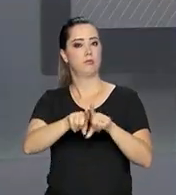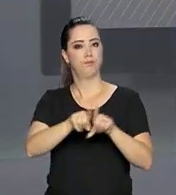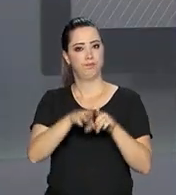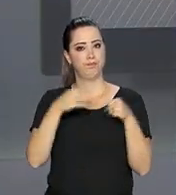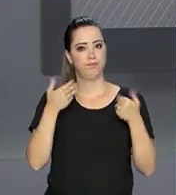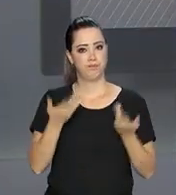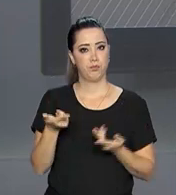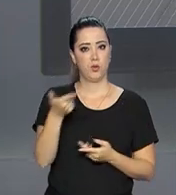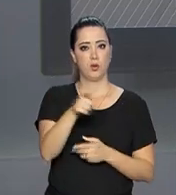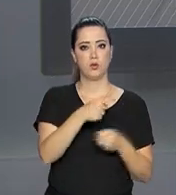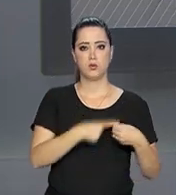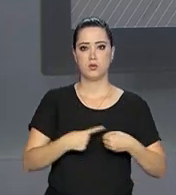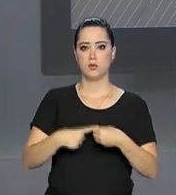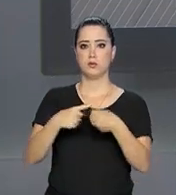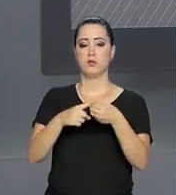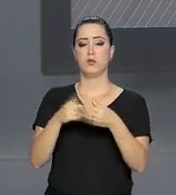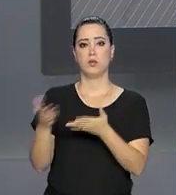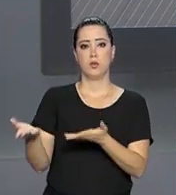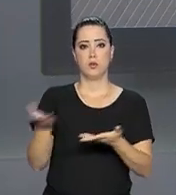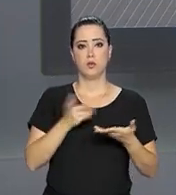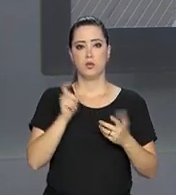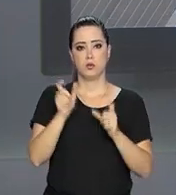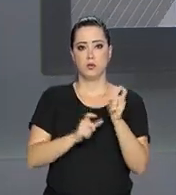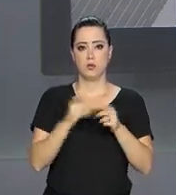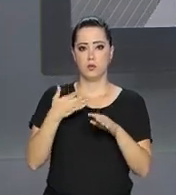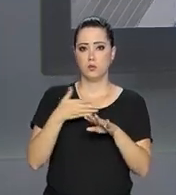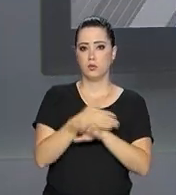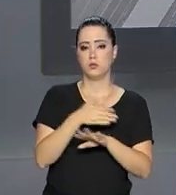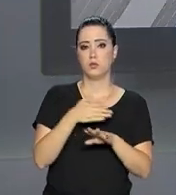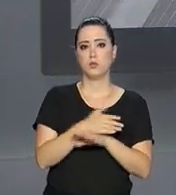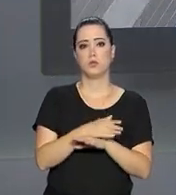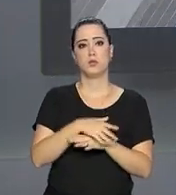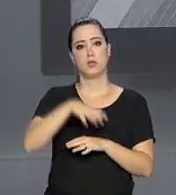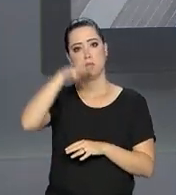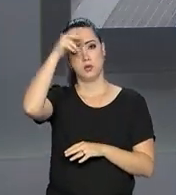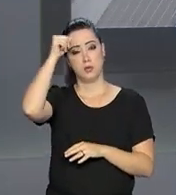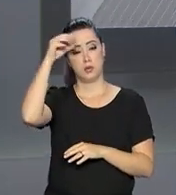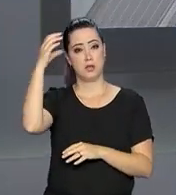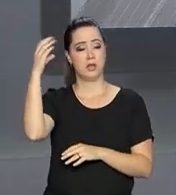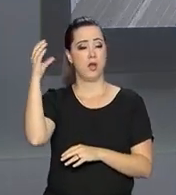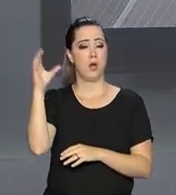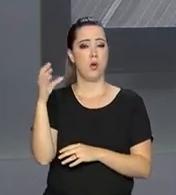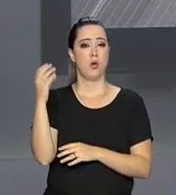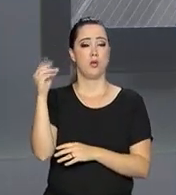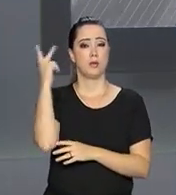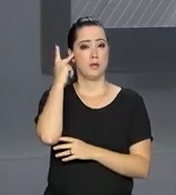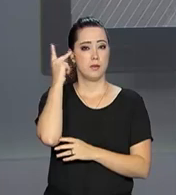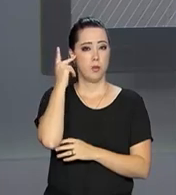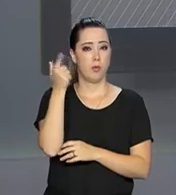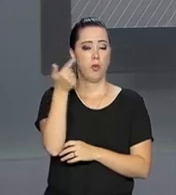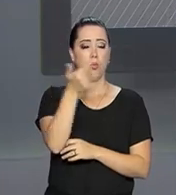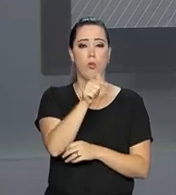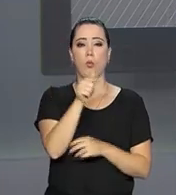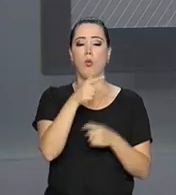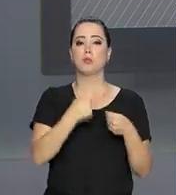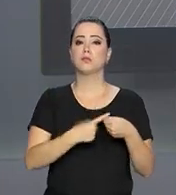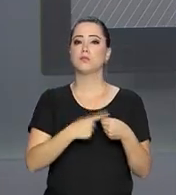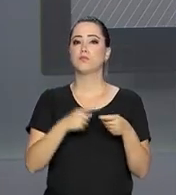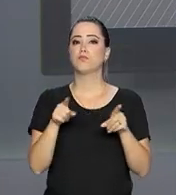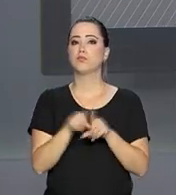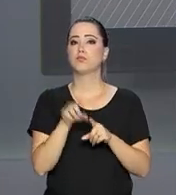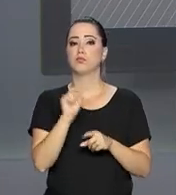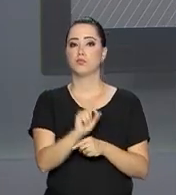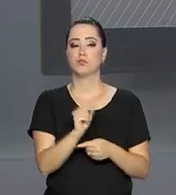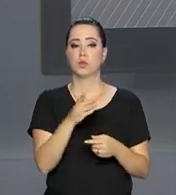cidades que devem receber os imigrantes nesse processo de interiorização são Manaus e Campinas, no interior de São Paulo. O governo federal